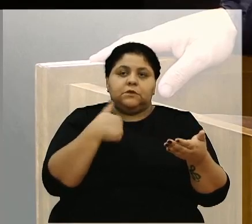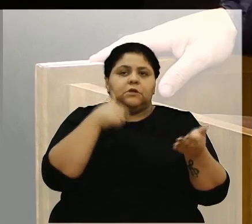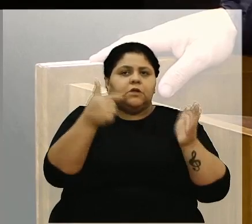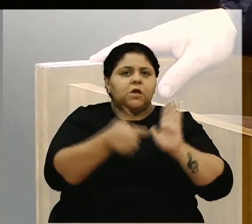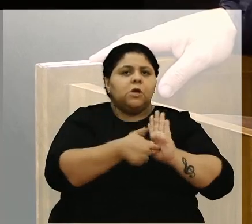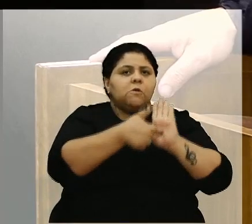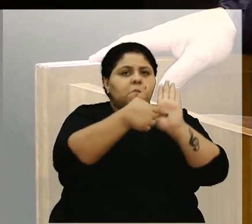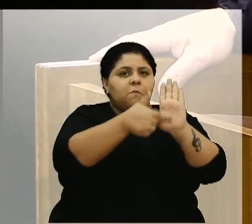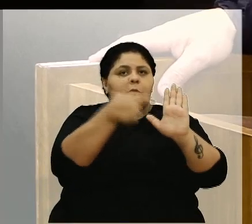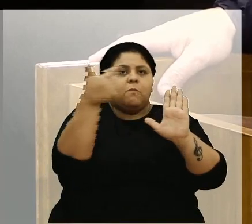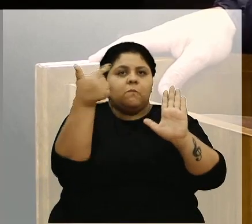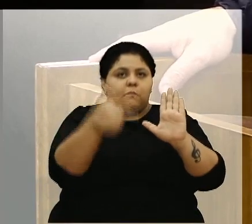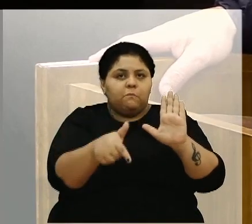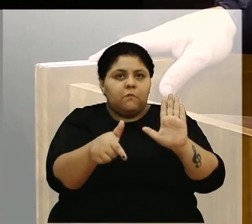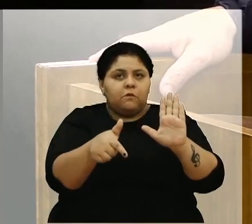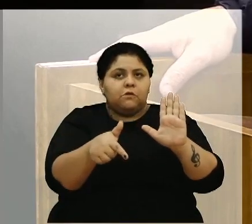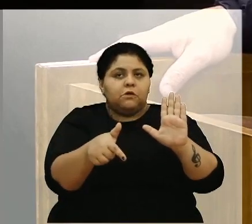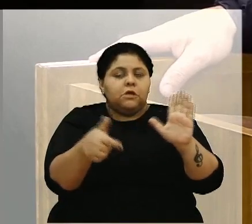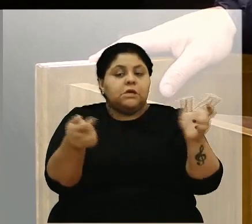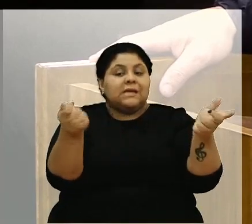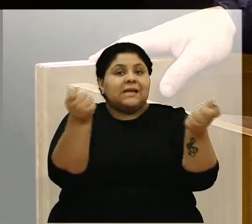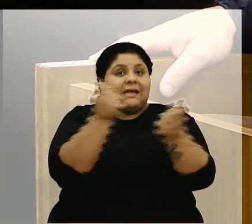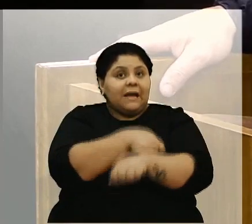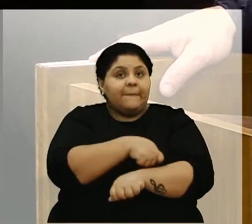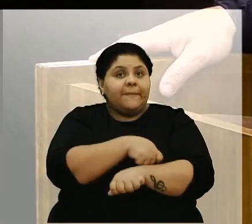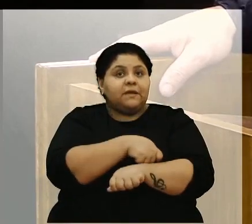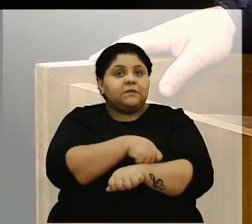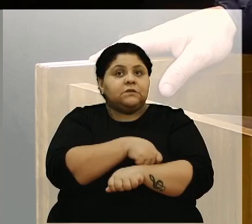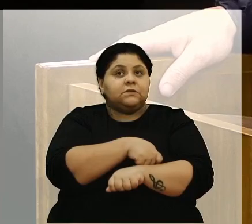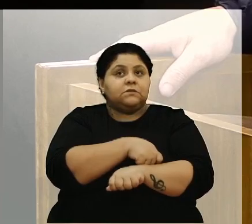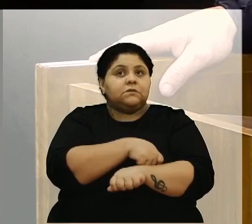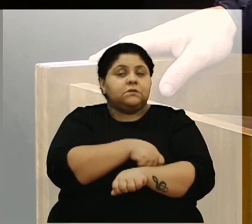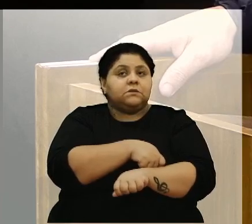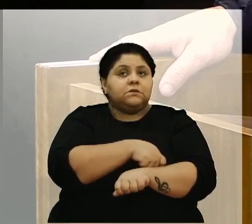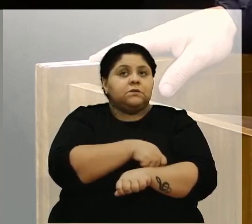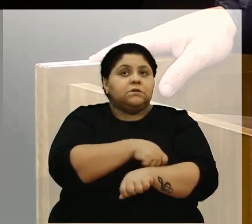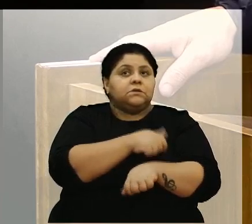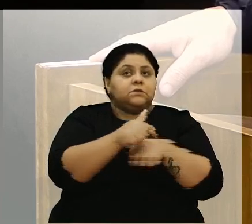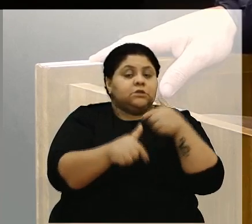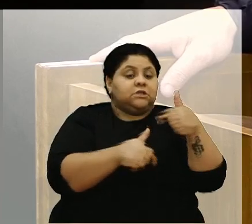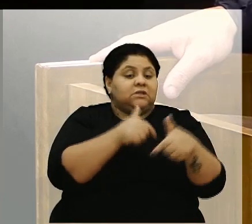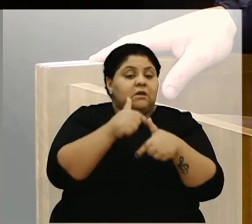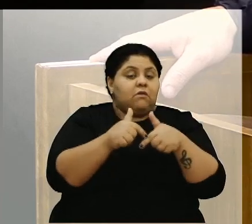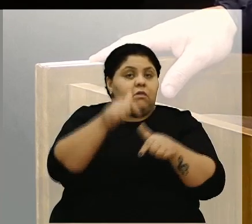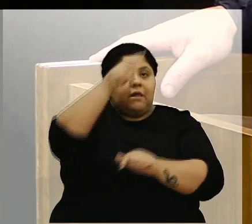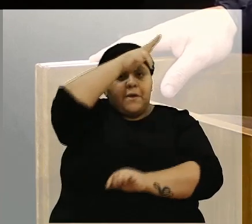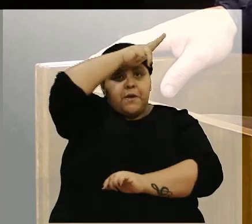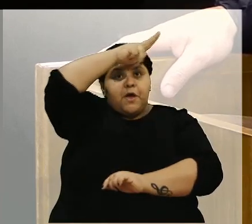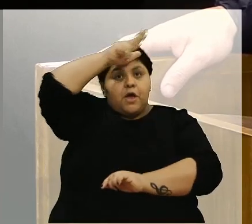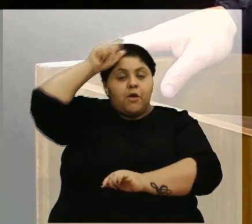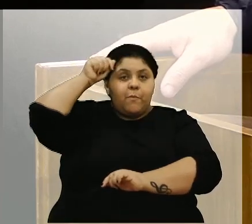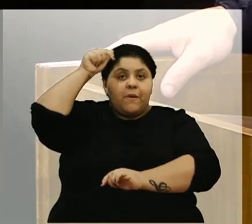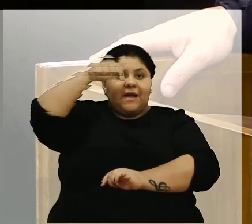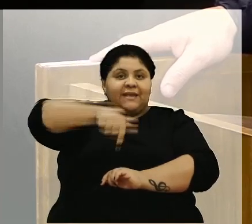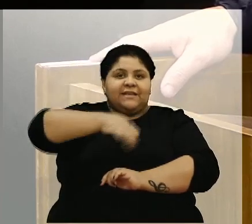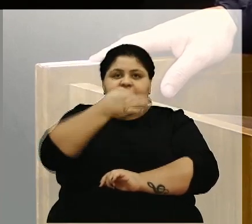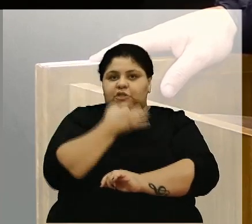mais uma vez a capacidade que tem de estar ocupando aquele cargo à frente da Prefeitura de Caxias do